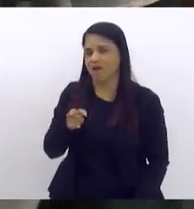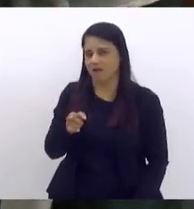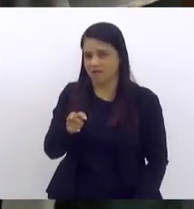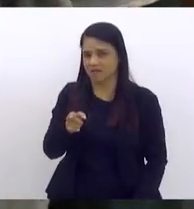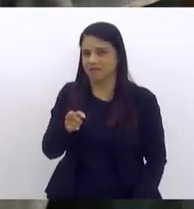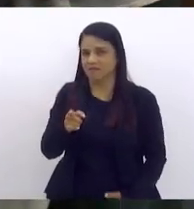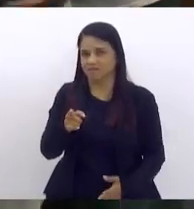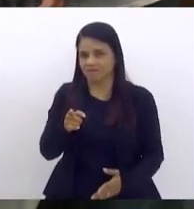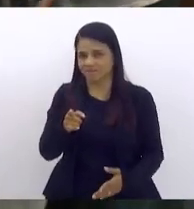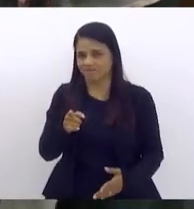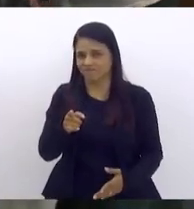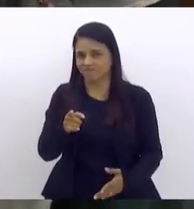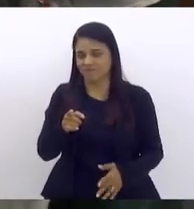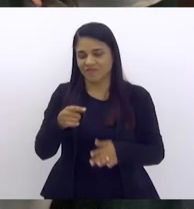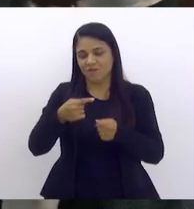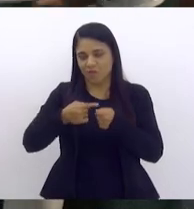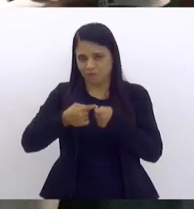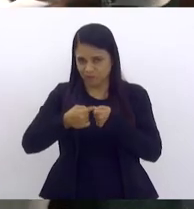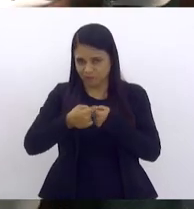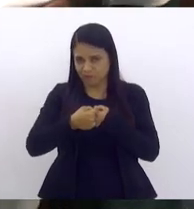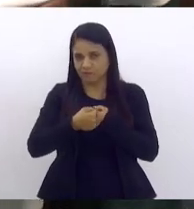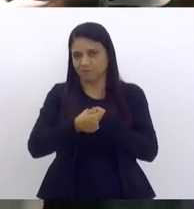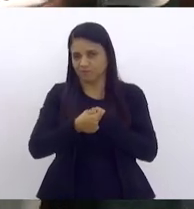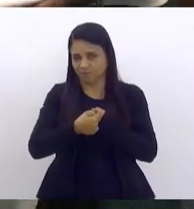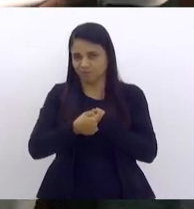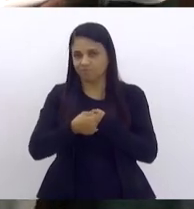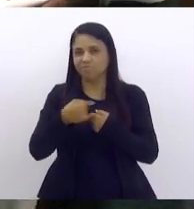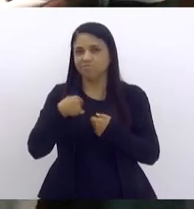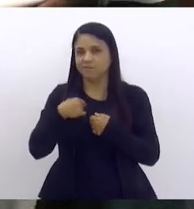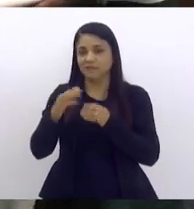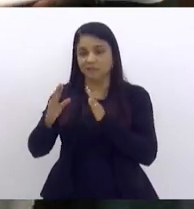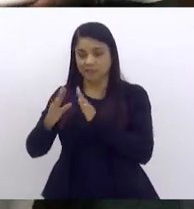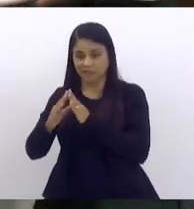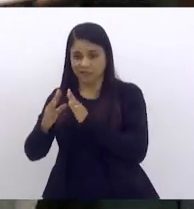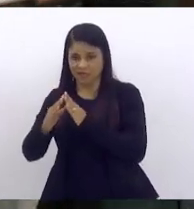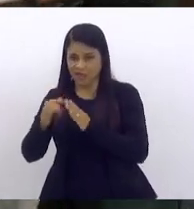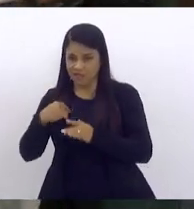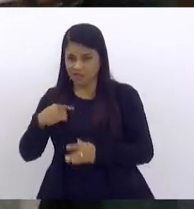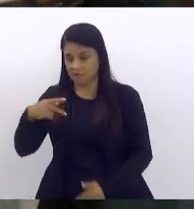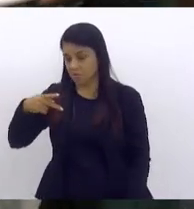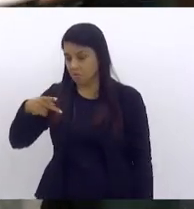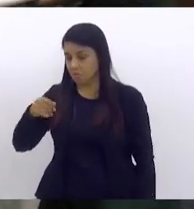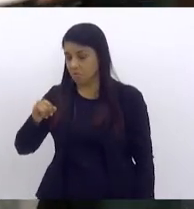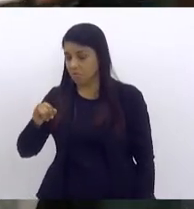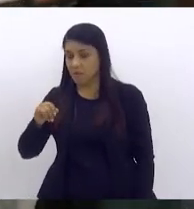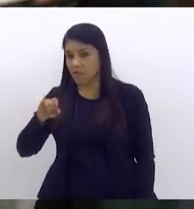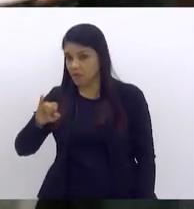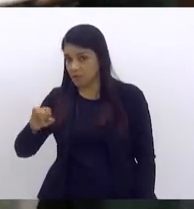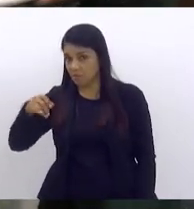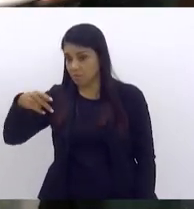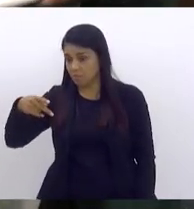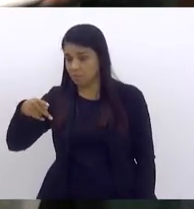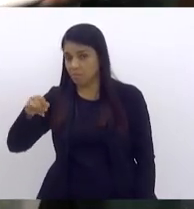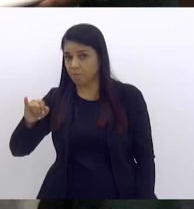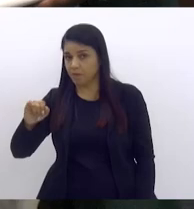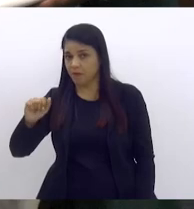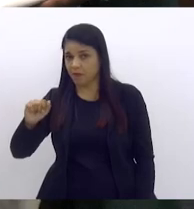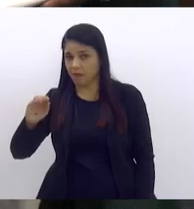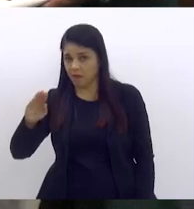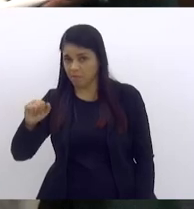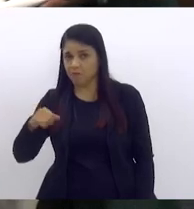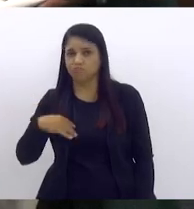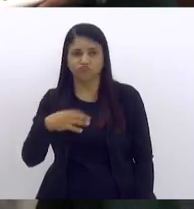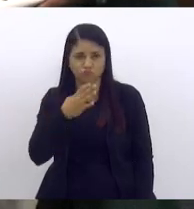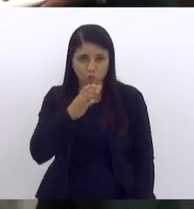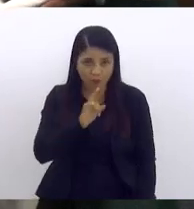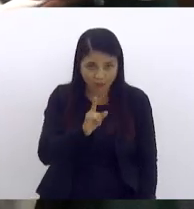relação àquele município. É, a gente tem casa em Ipiabas ali, Ipiabas, para quem não conhece, já saiu reportagem aí com